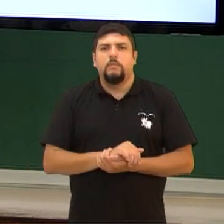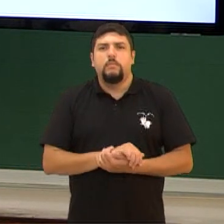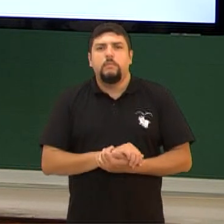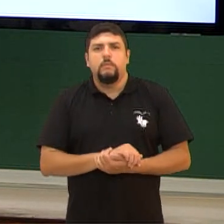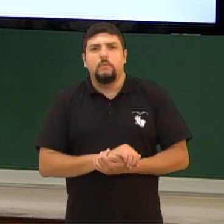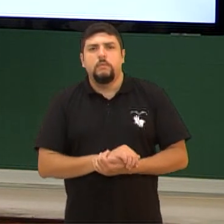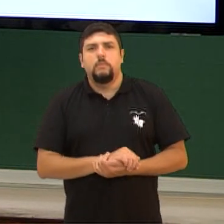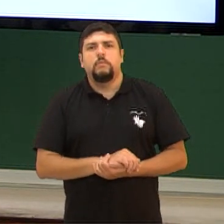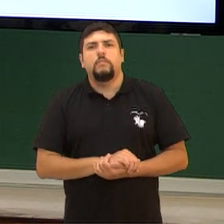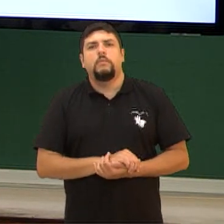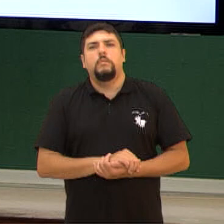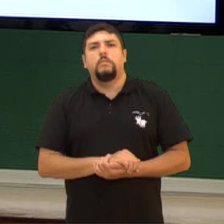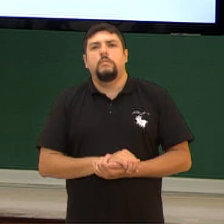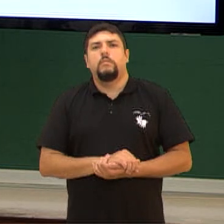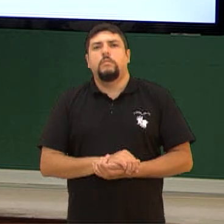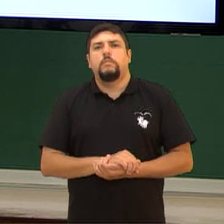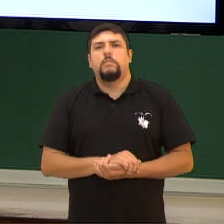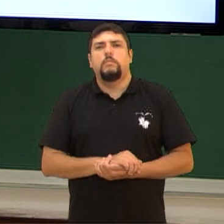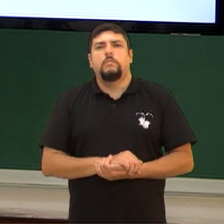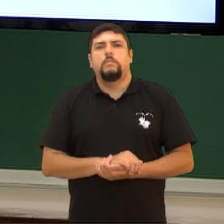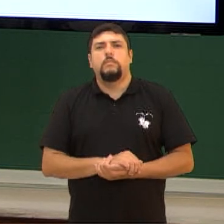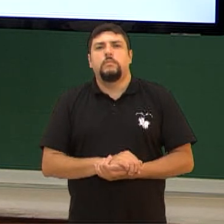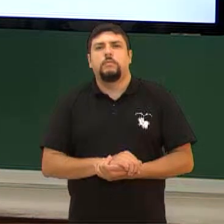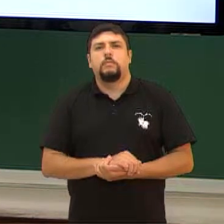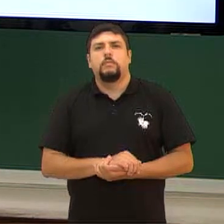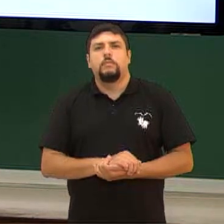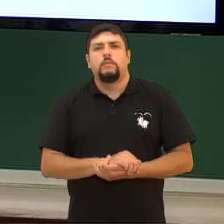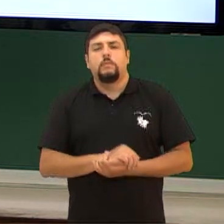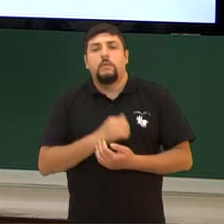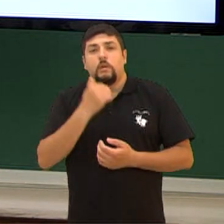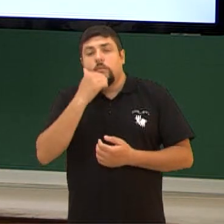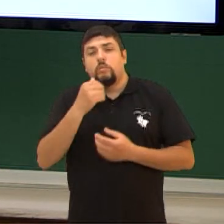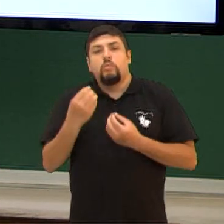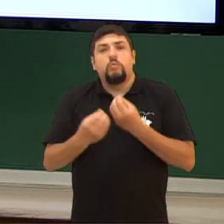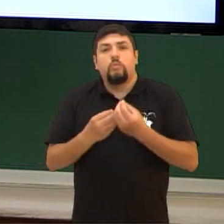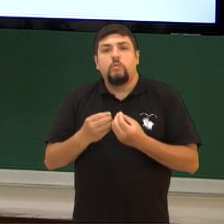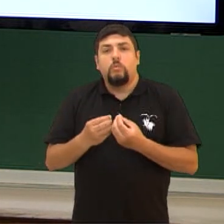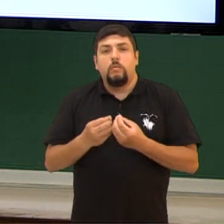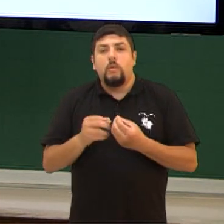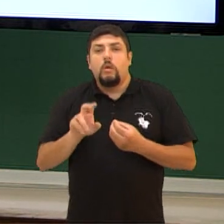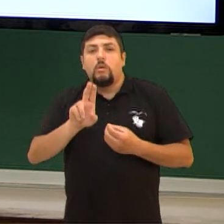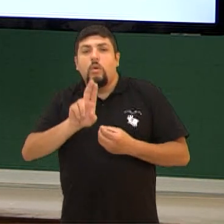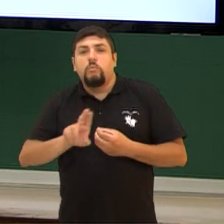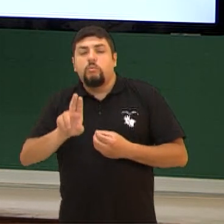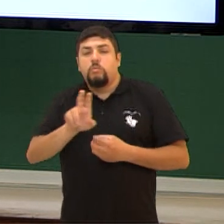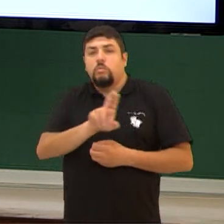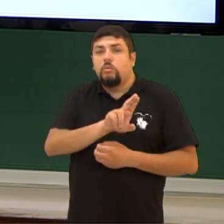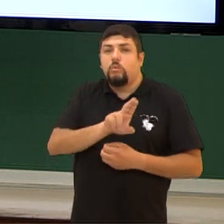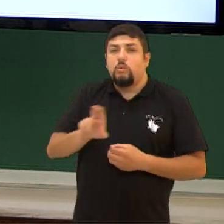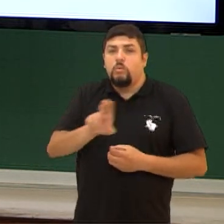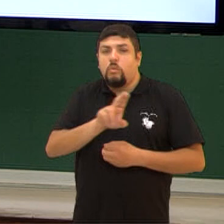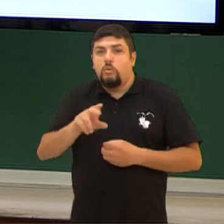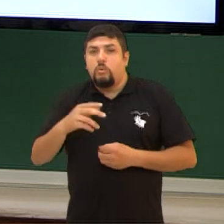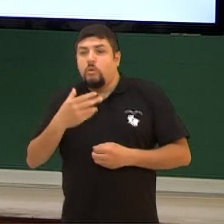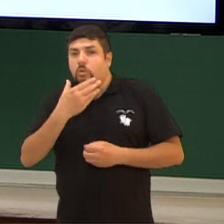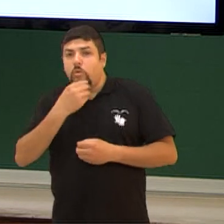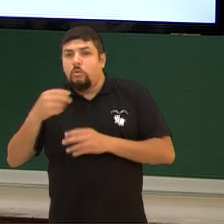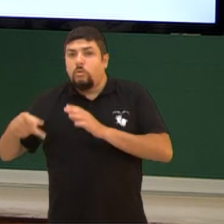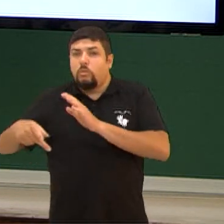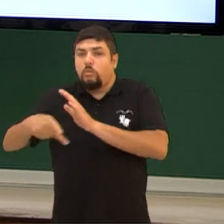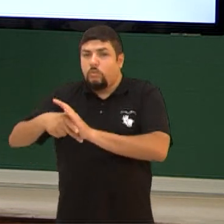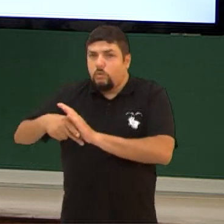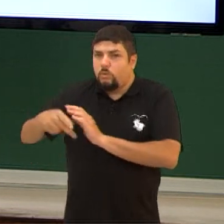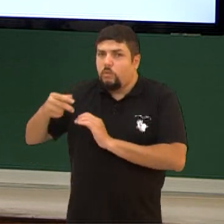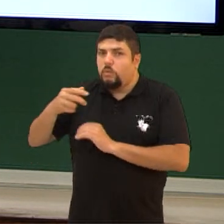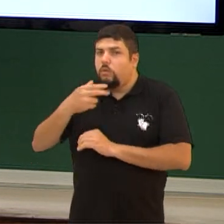tipo a Charlotte Bronte, elas tinham que usar pseudônimos, outros nomes masculinos, para publicar os seus